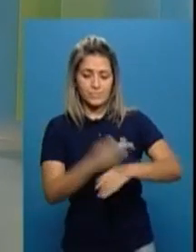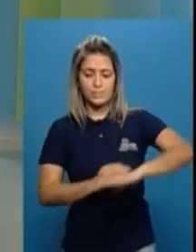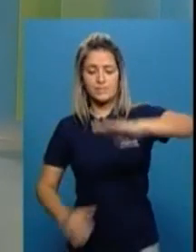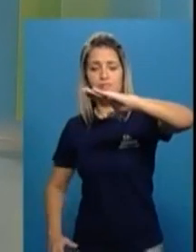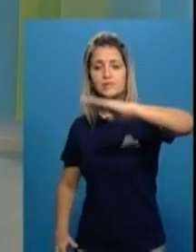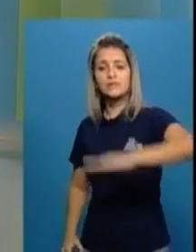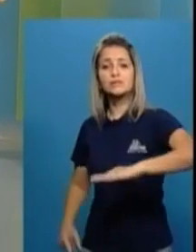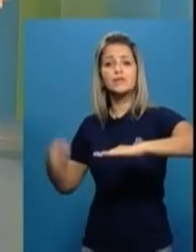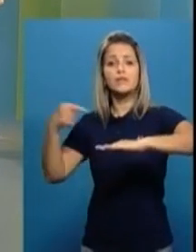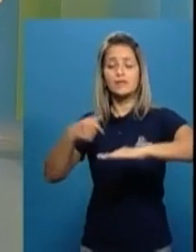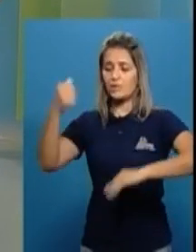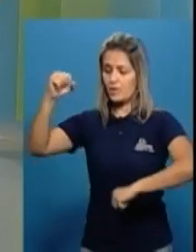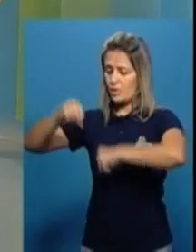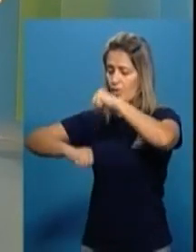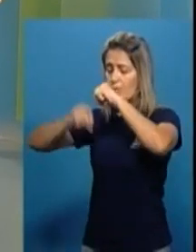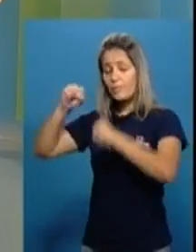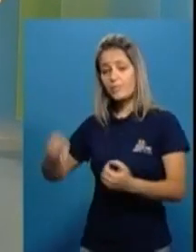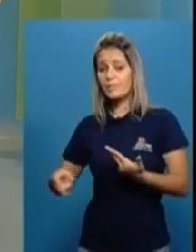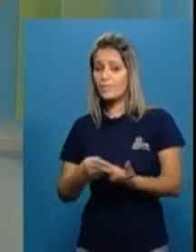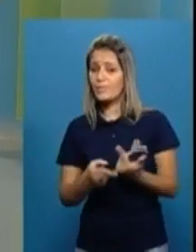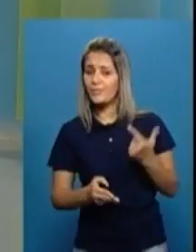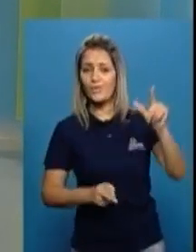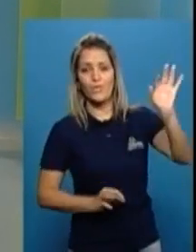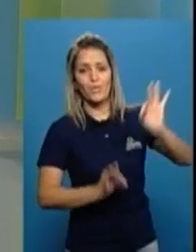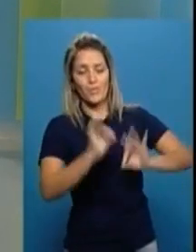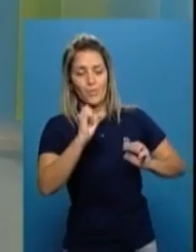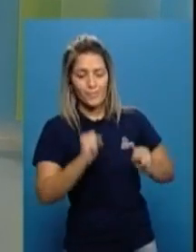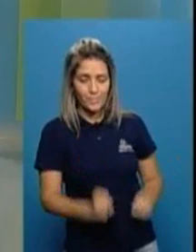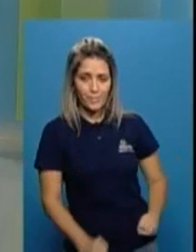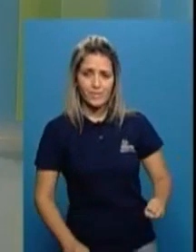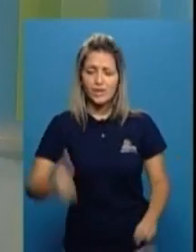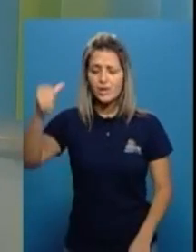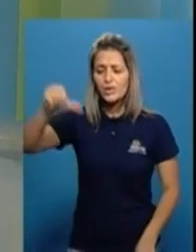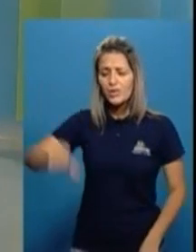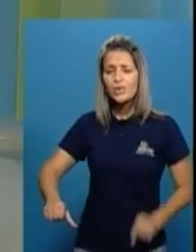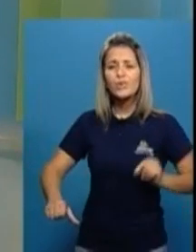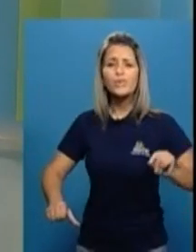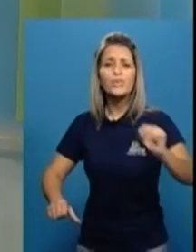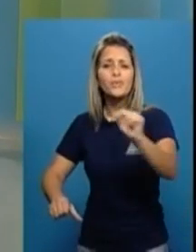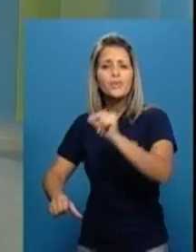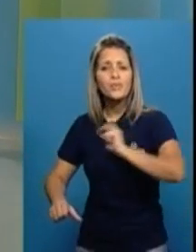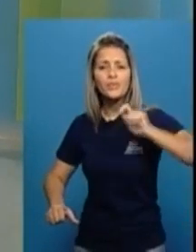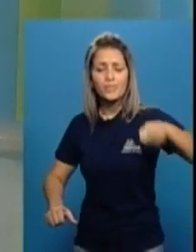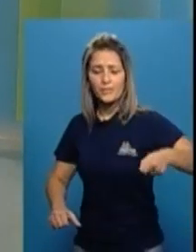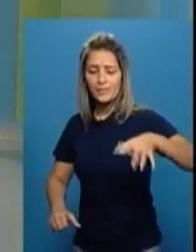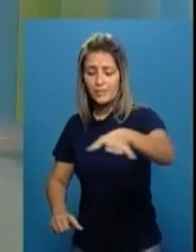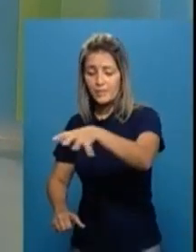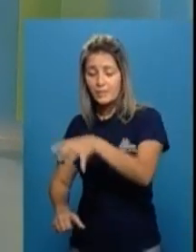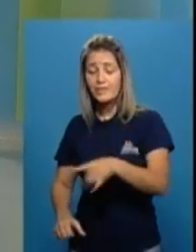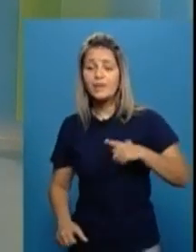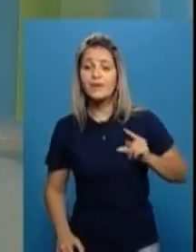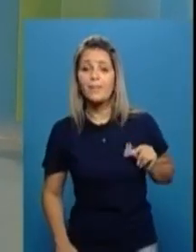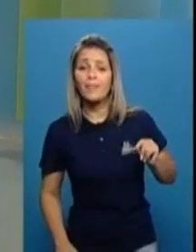equipamentos podem ser utilizados em outros projetos. E dentre as desvantagens desse tipo posicional, citamos